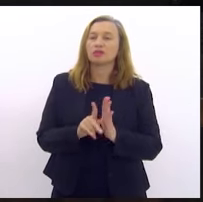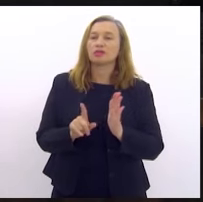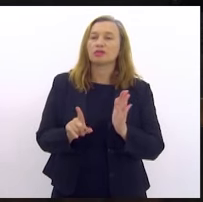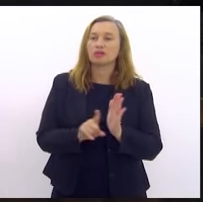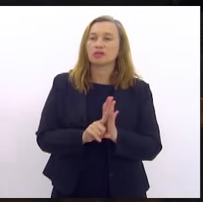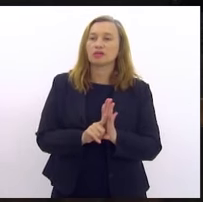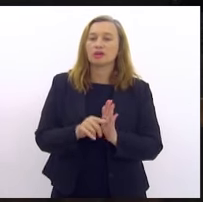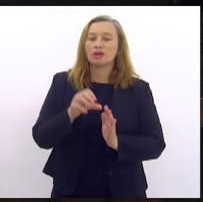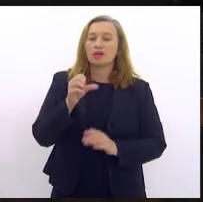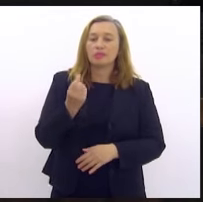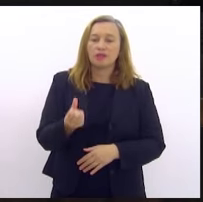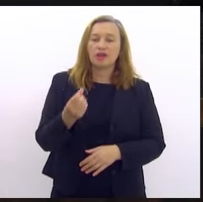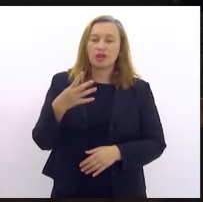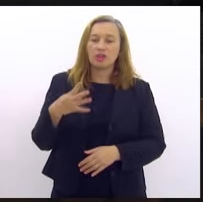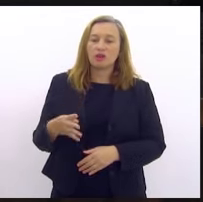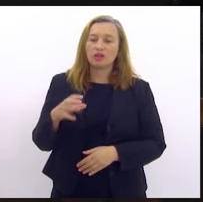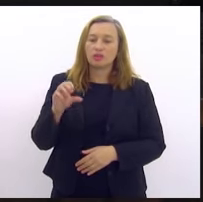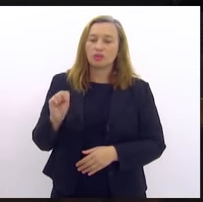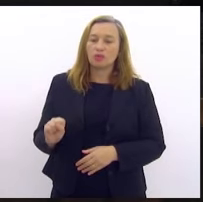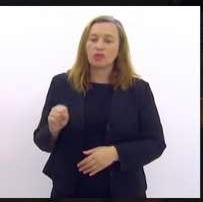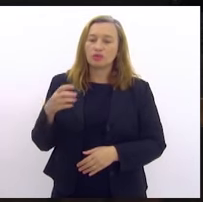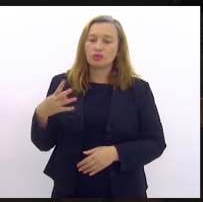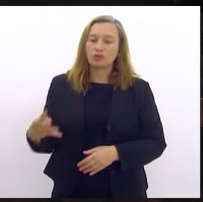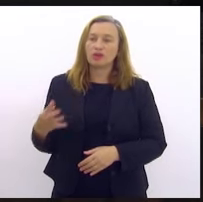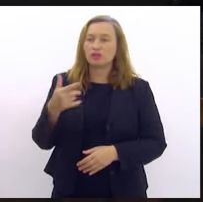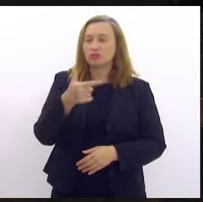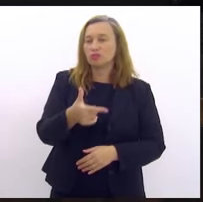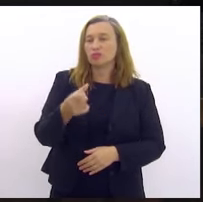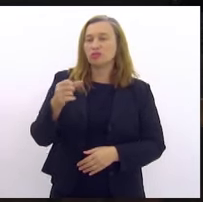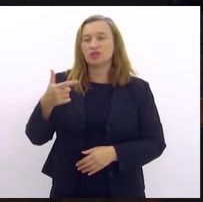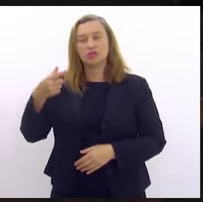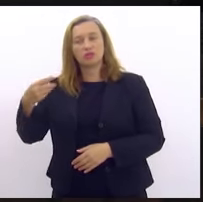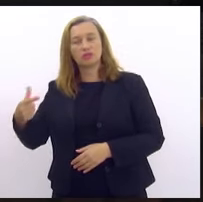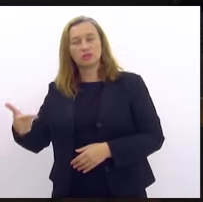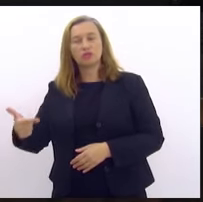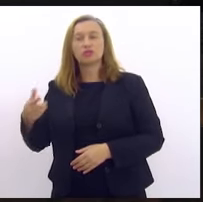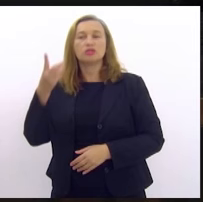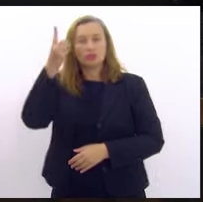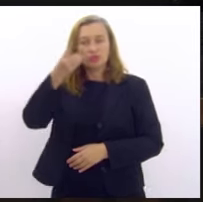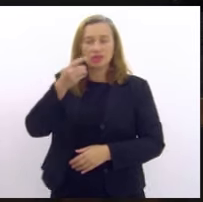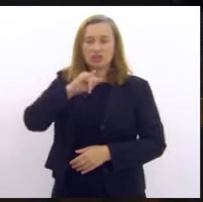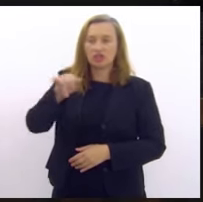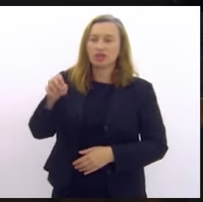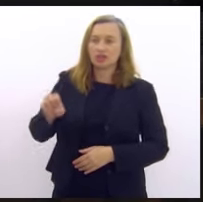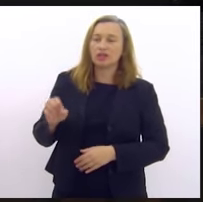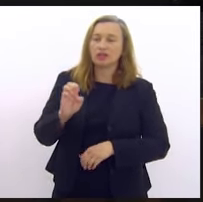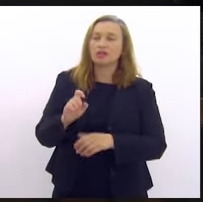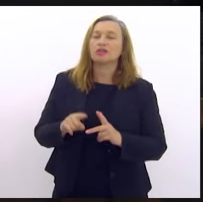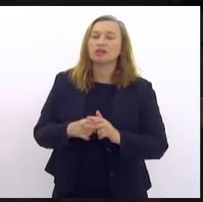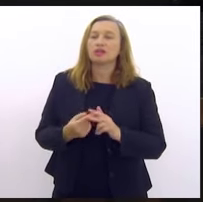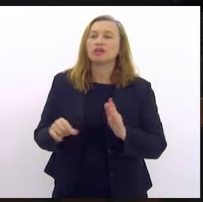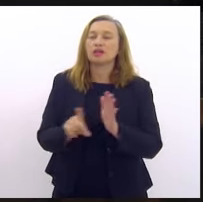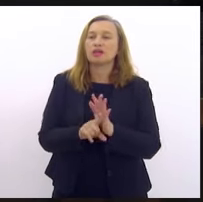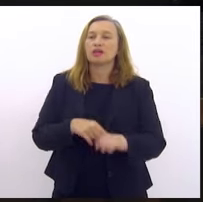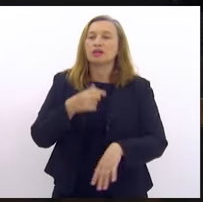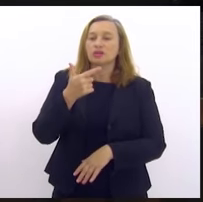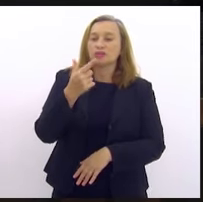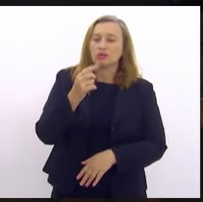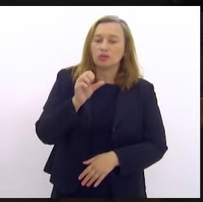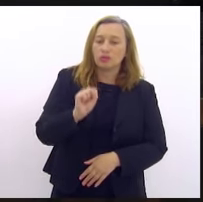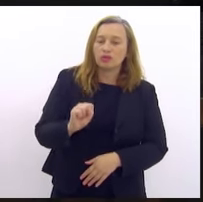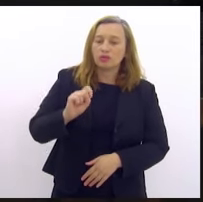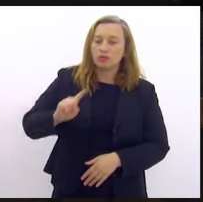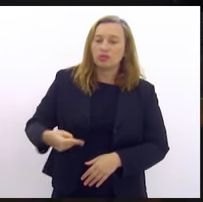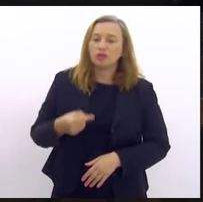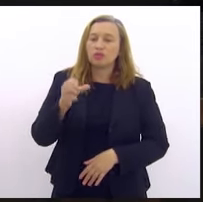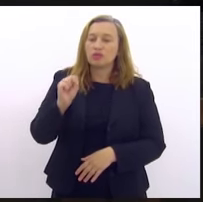lei 6484-A. 2022, de autoria do deputado Jair Oliveira, que altera a lei estadual número 8.235, 10 de janeiro